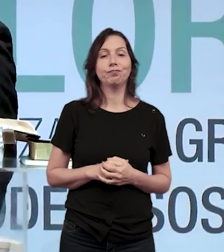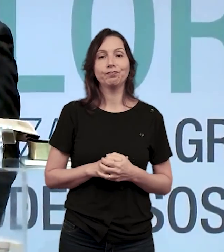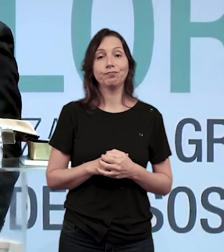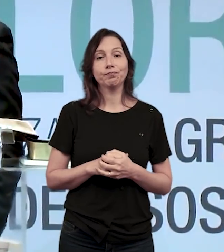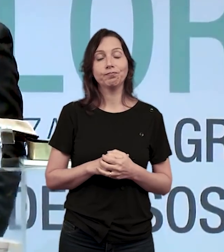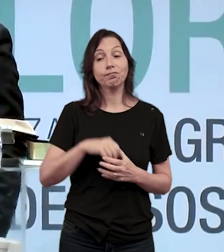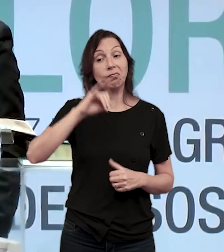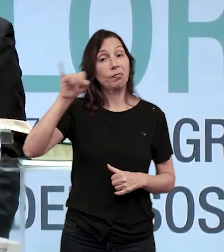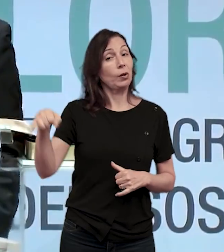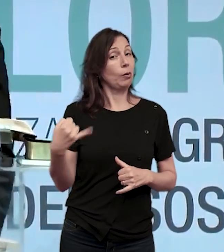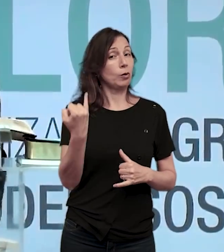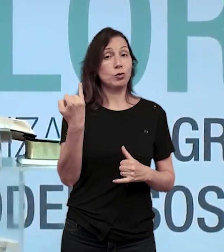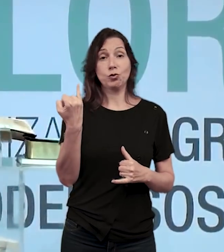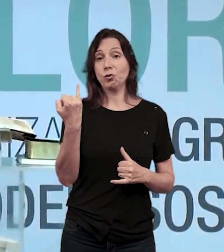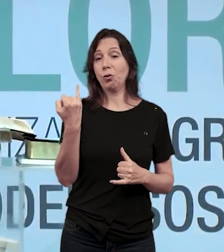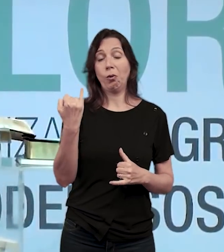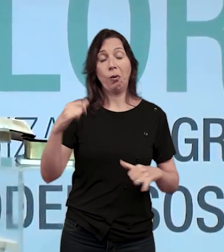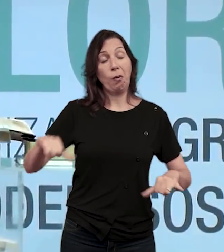como Jó não ficou sabendo.